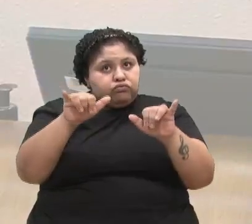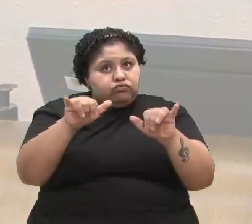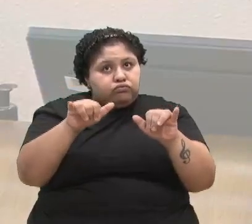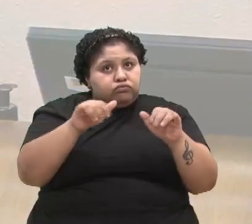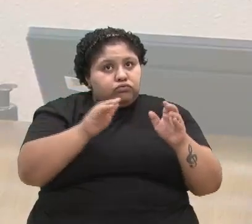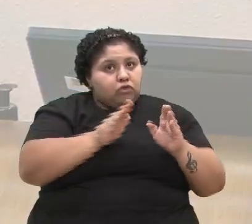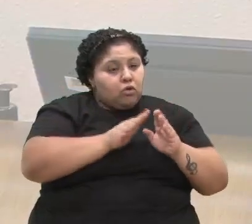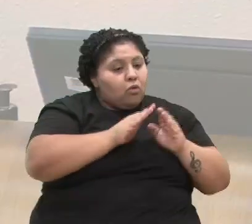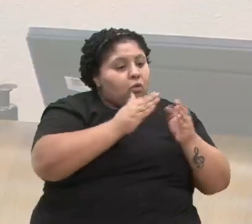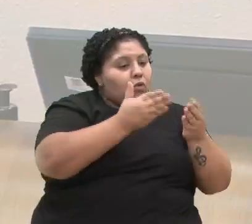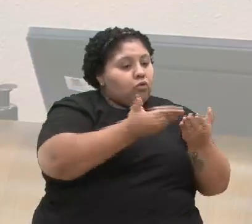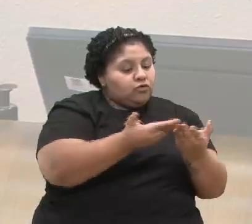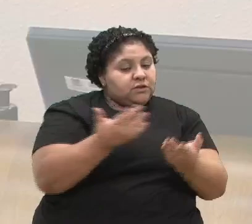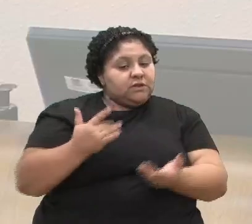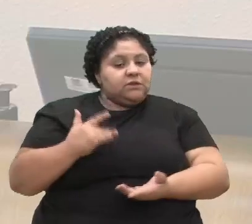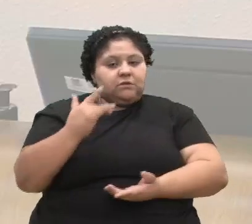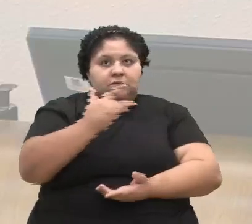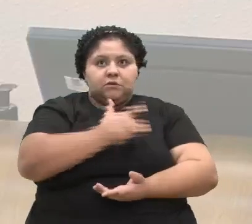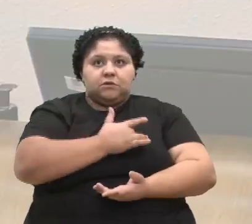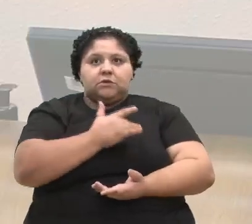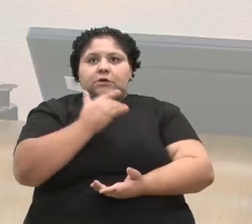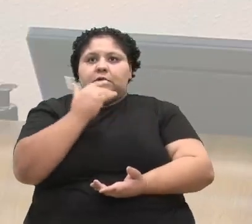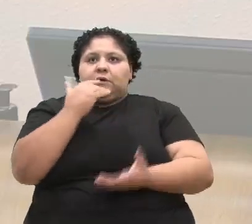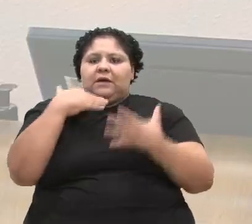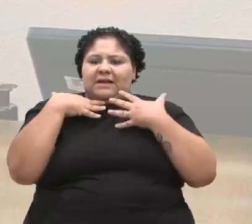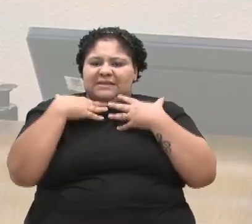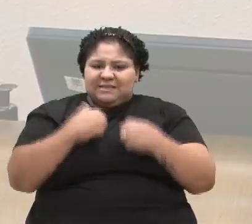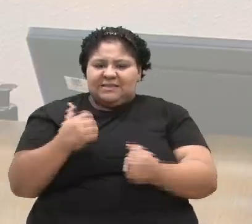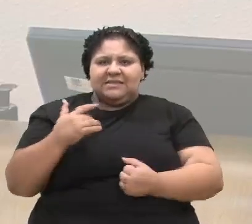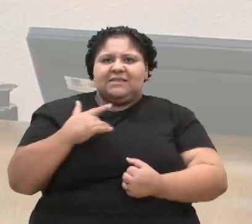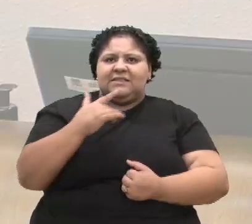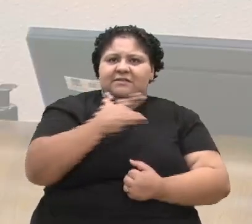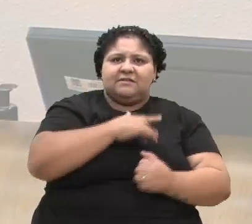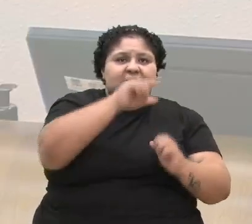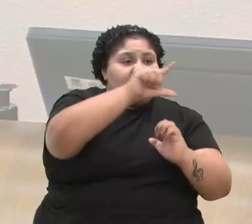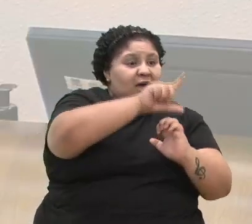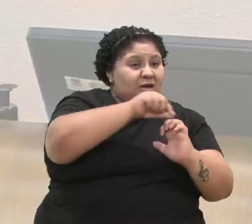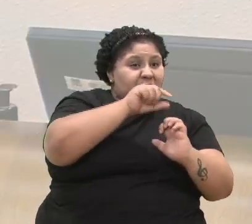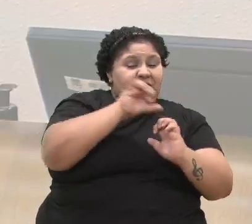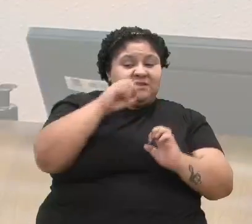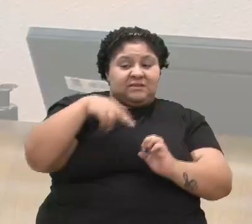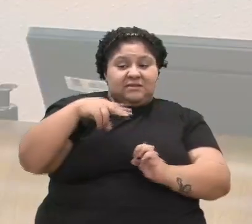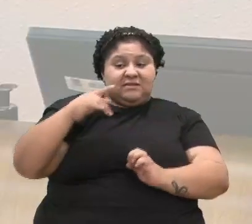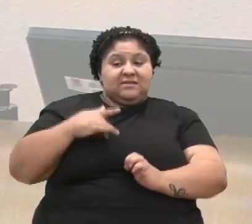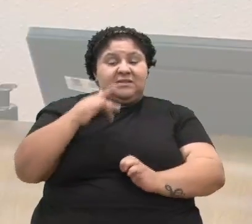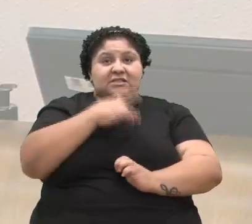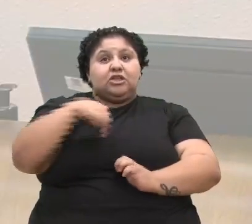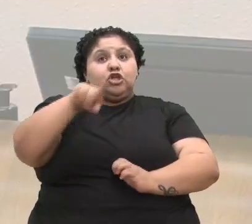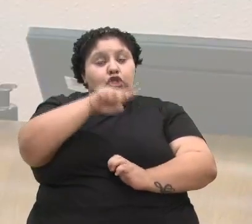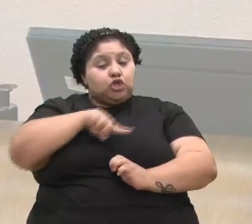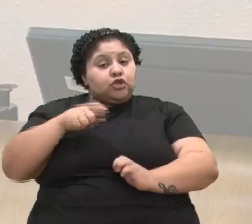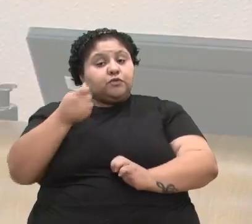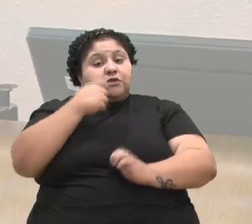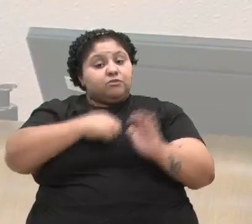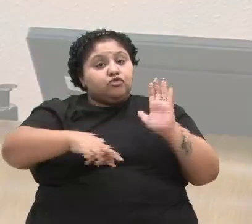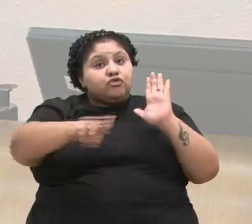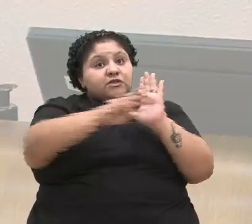Saúde, Secretaria da Saúde, a empresa em saúde, porque nós precisamos de um resultado melhor.